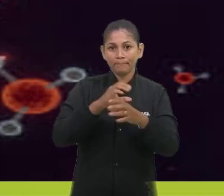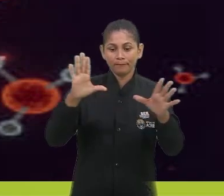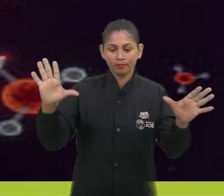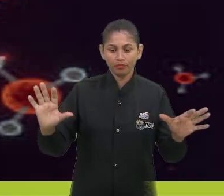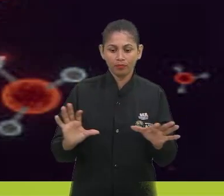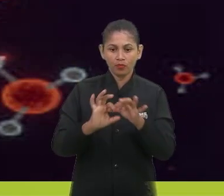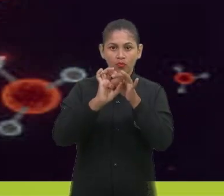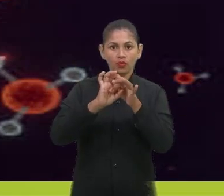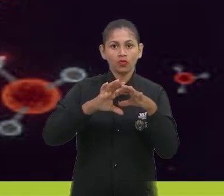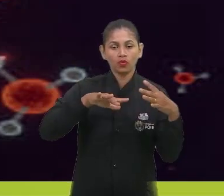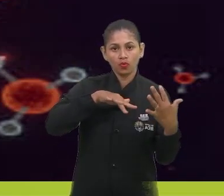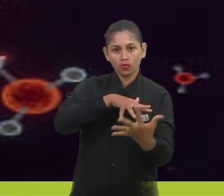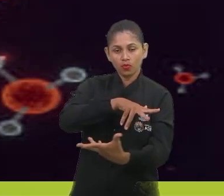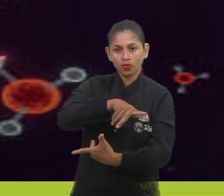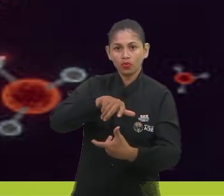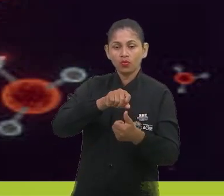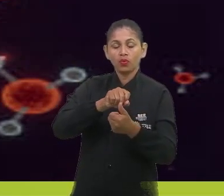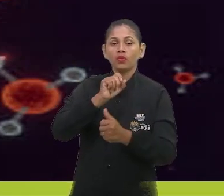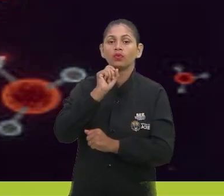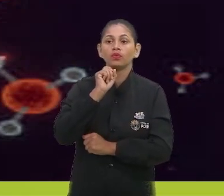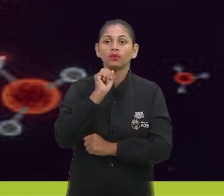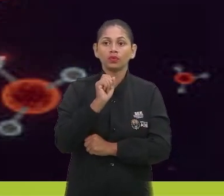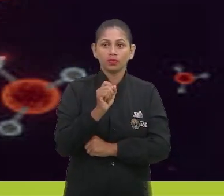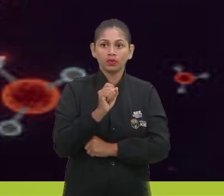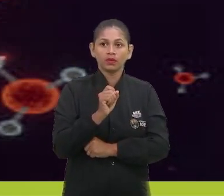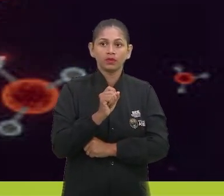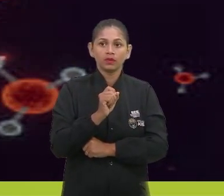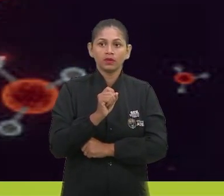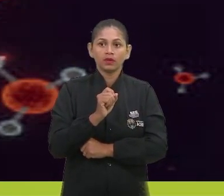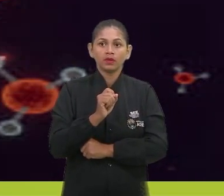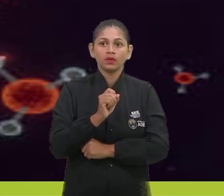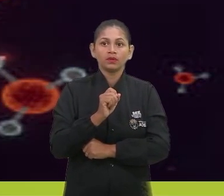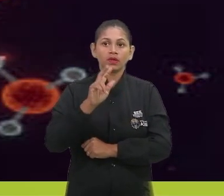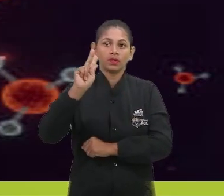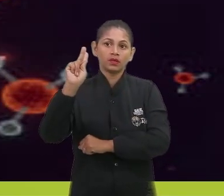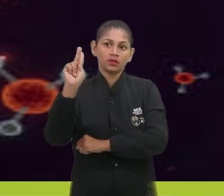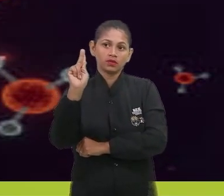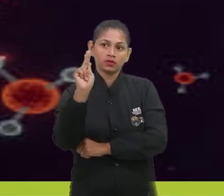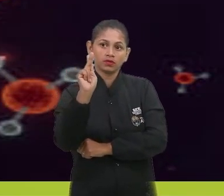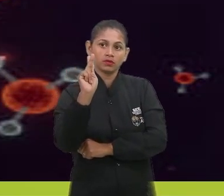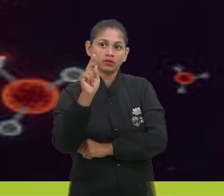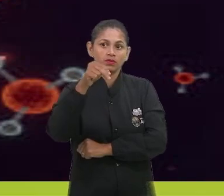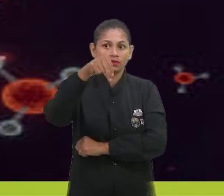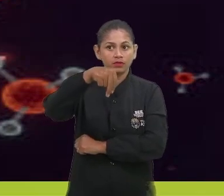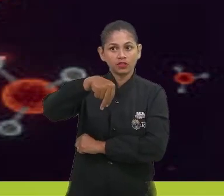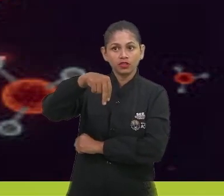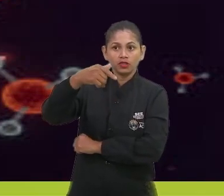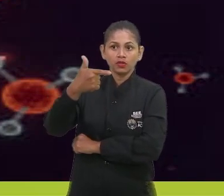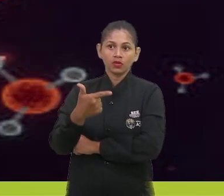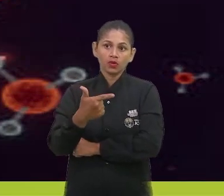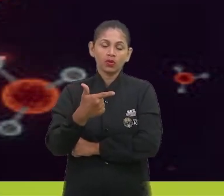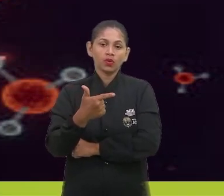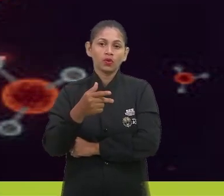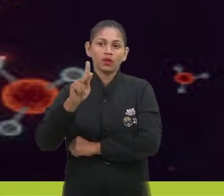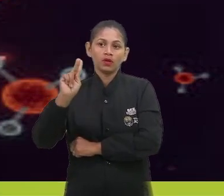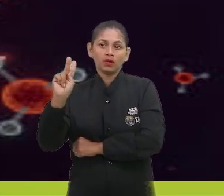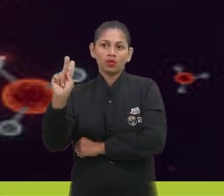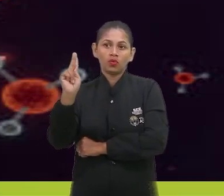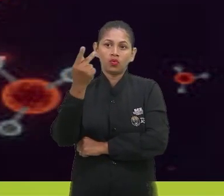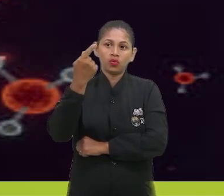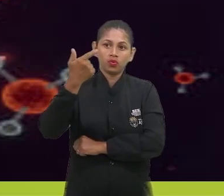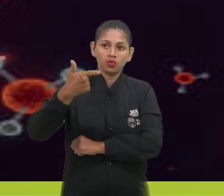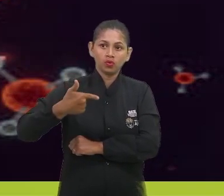universo são, eu tenho gás nitrogênio, tem água, temos